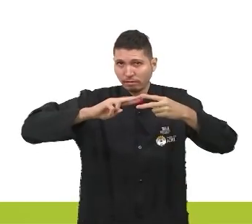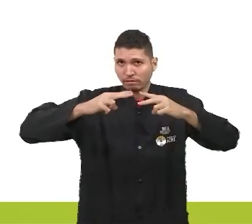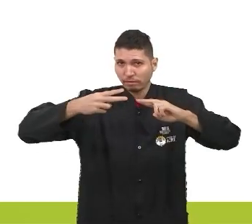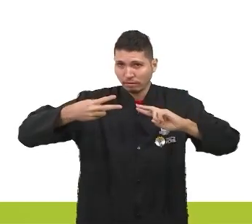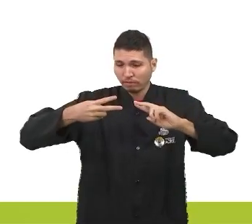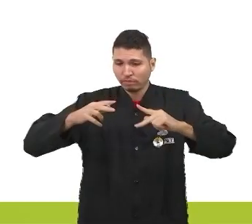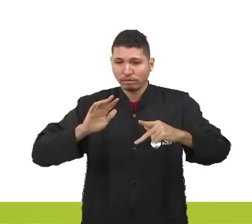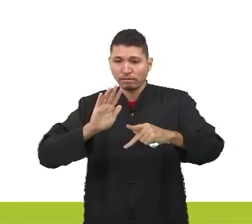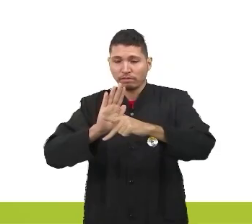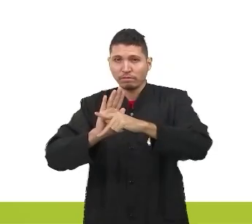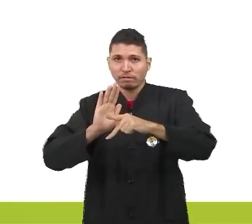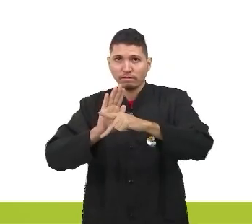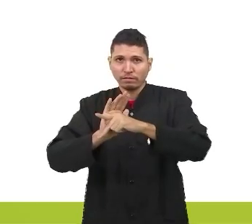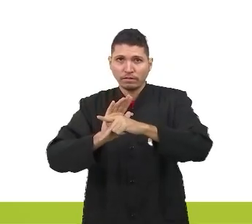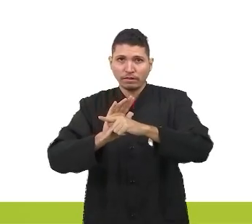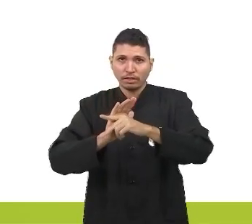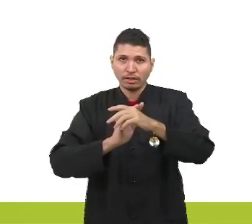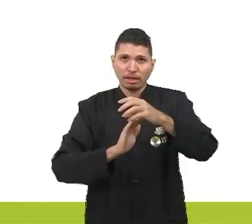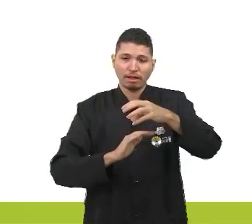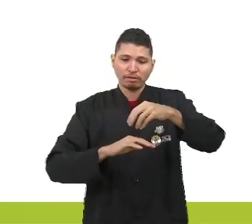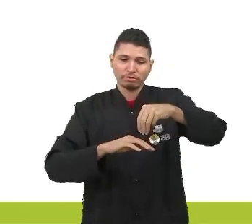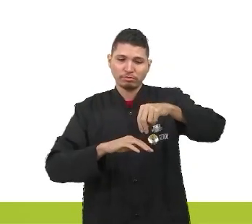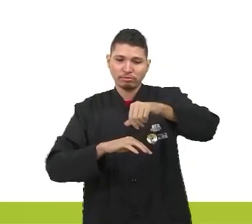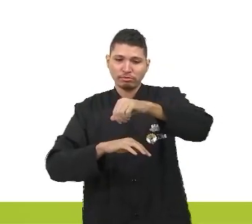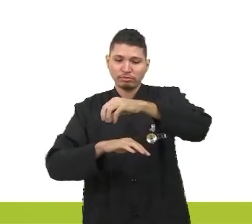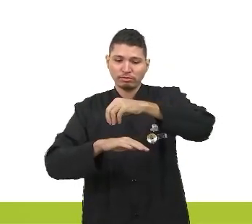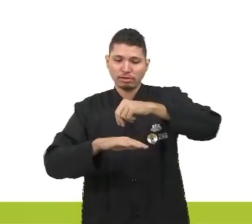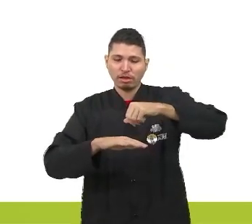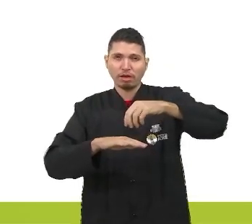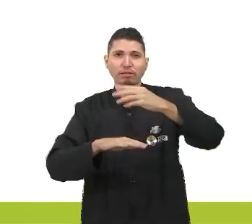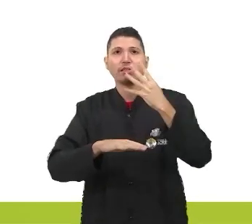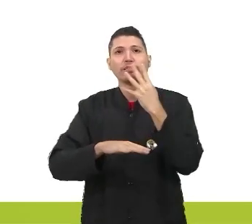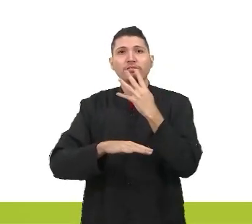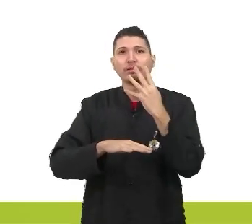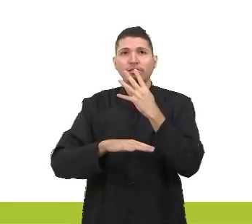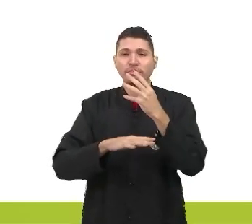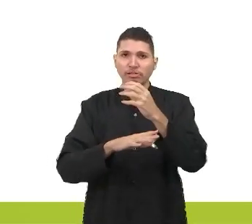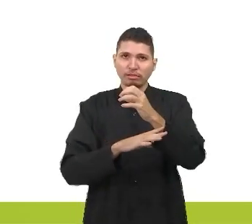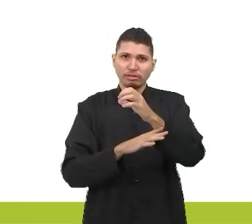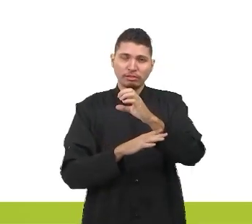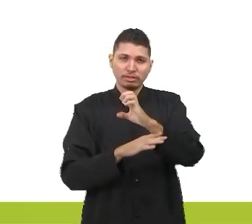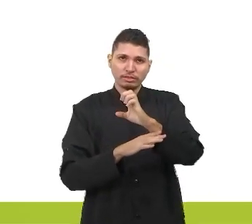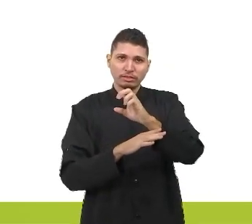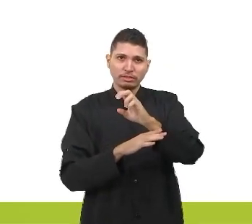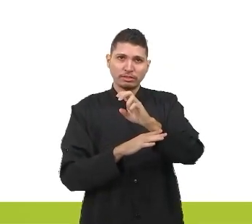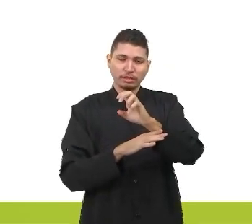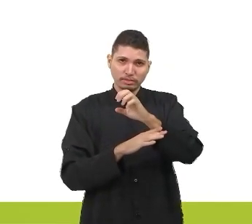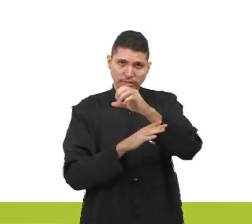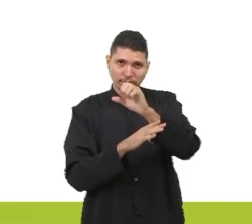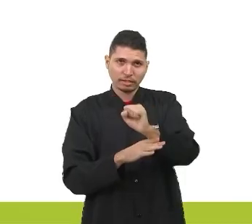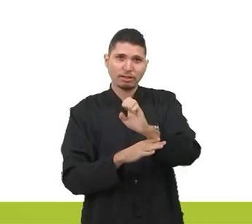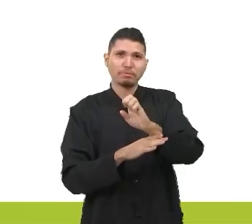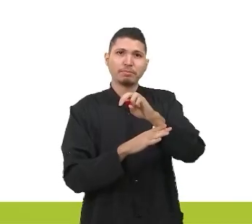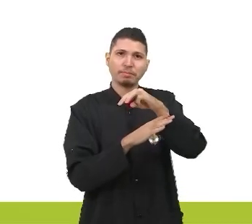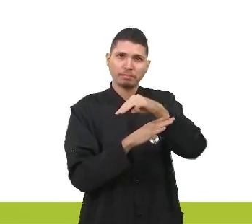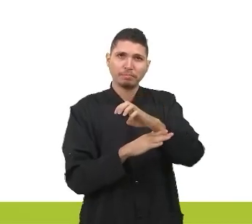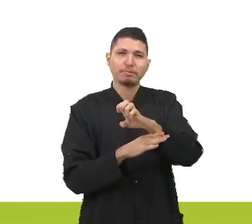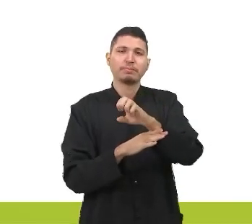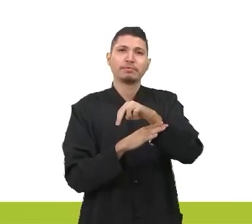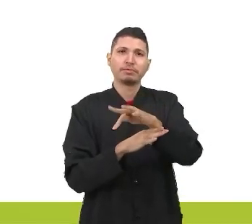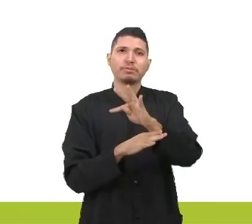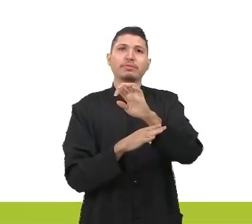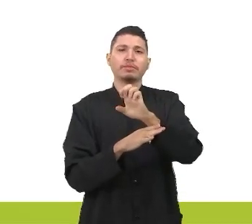genético e que a semente da cevada, apesar de pequena, possui um genoma mais complexo do que